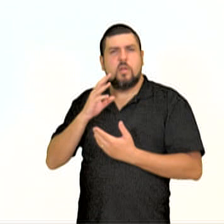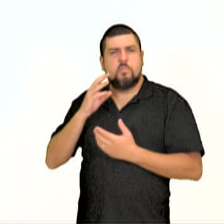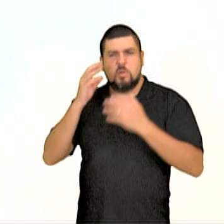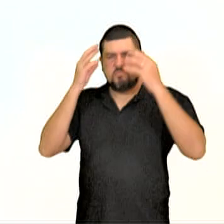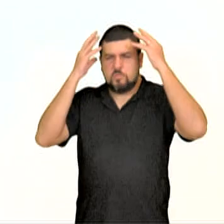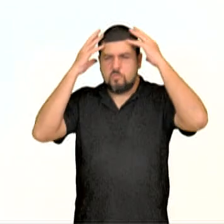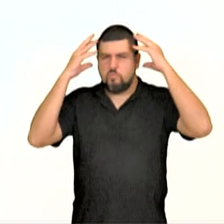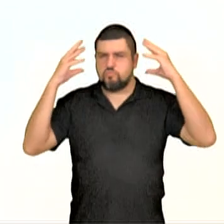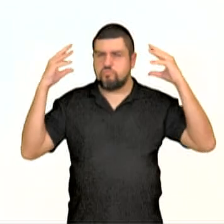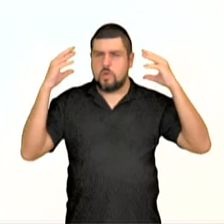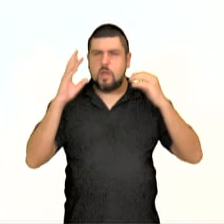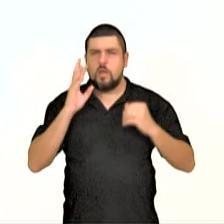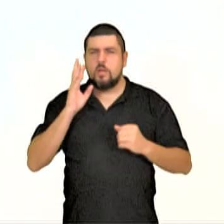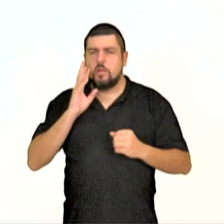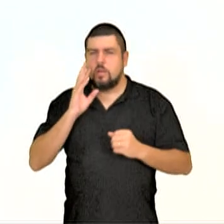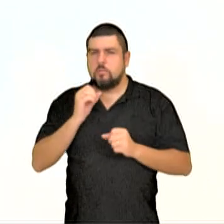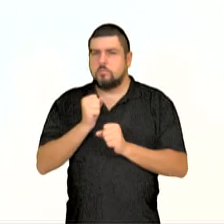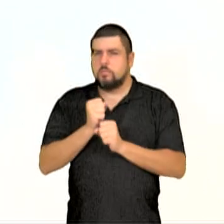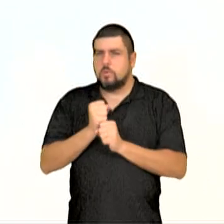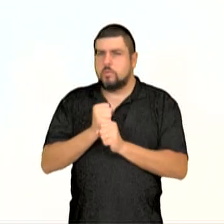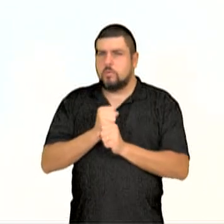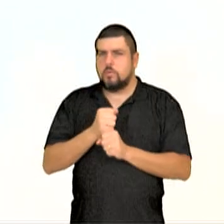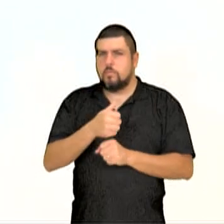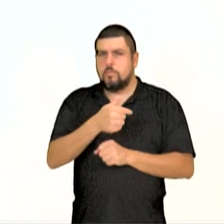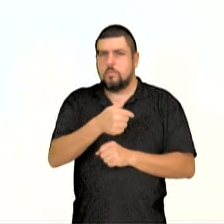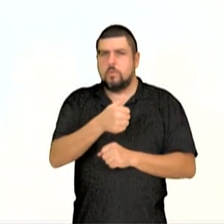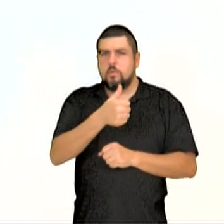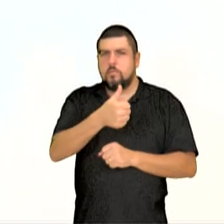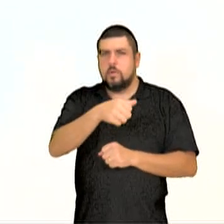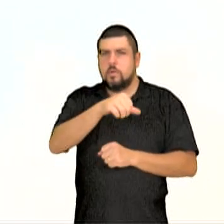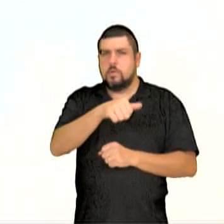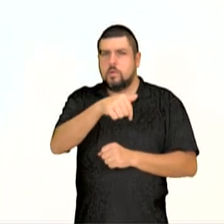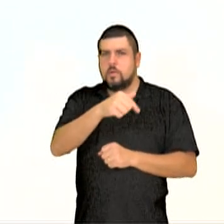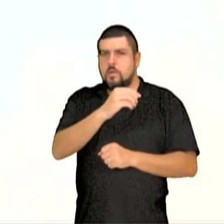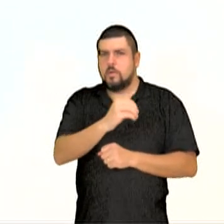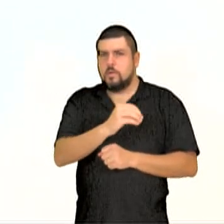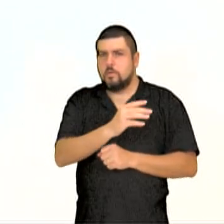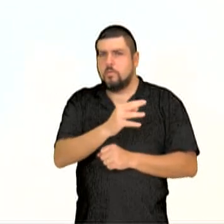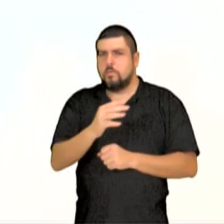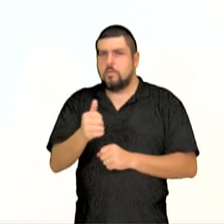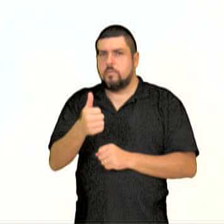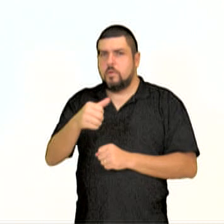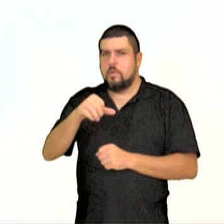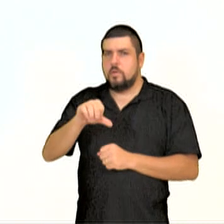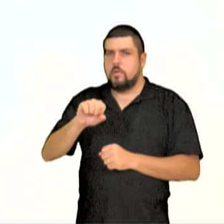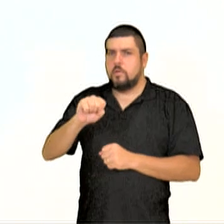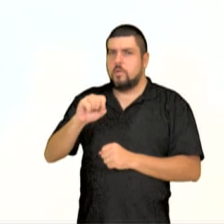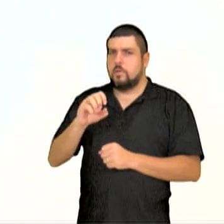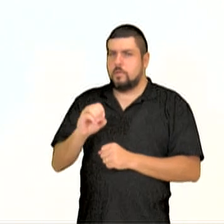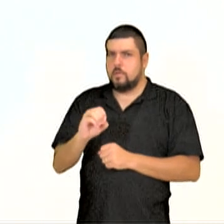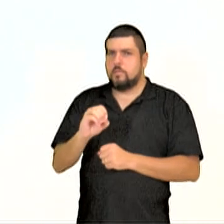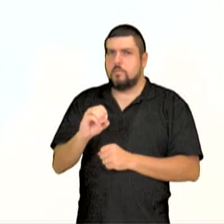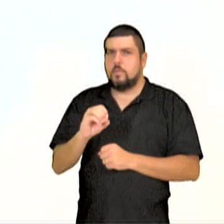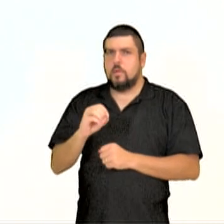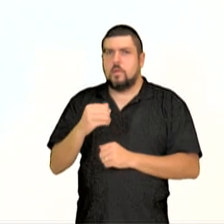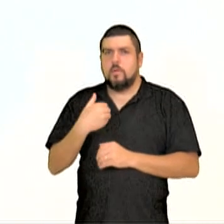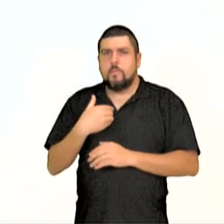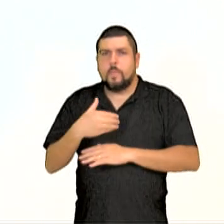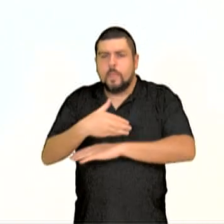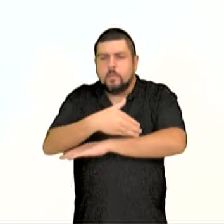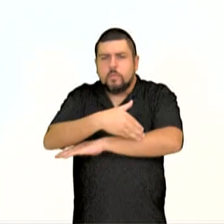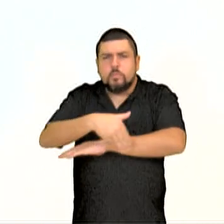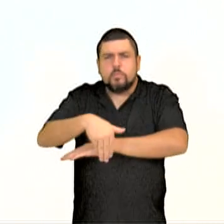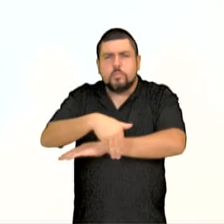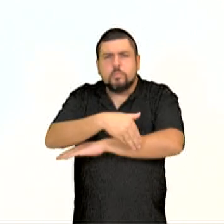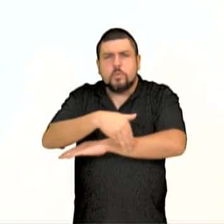entre 1970 e 1980, ele levou a dança de rua do meio mais abastado ao resto do país. O